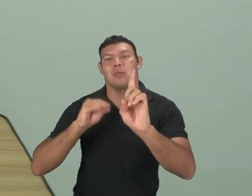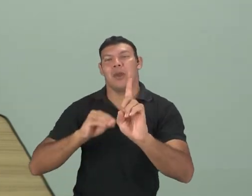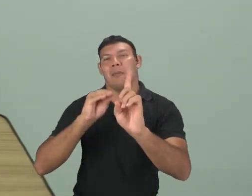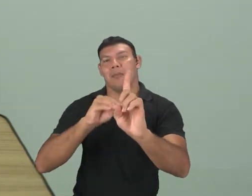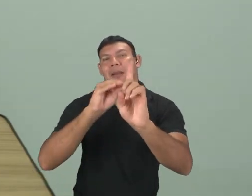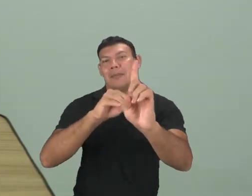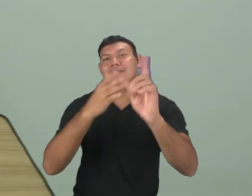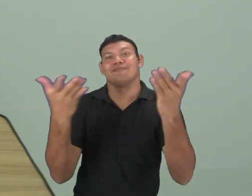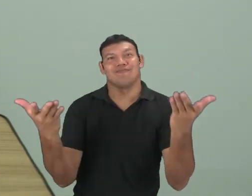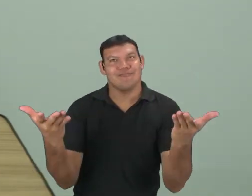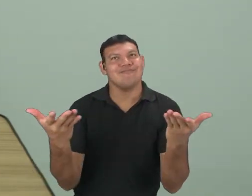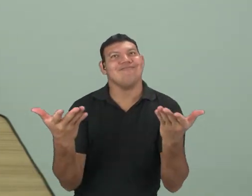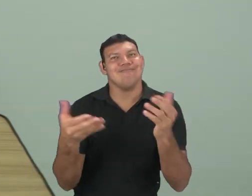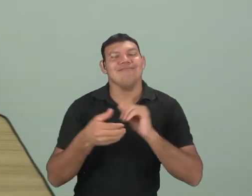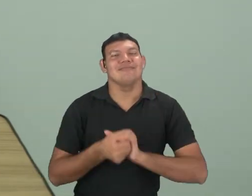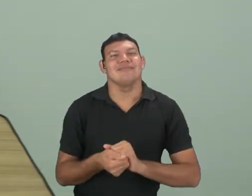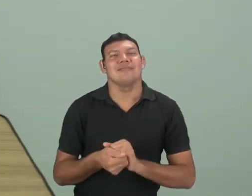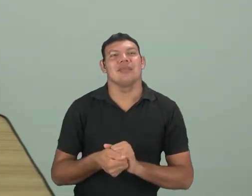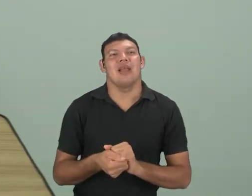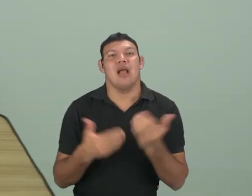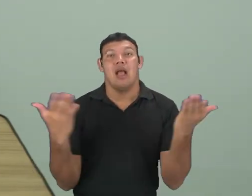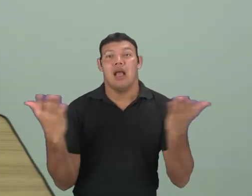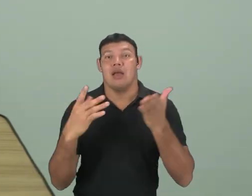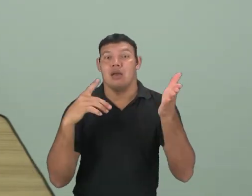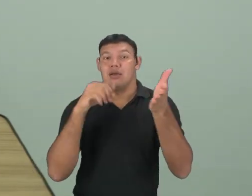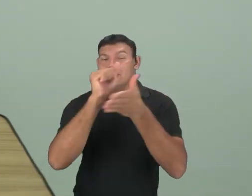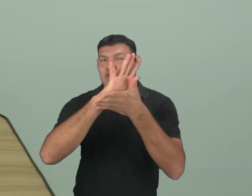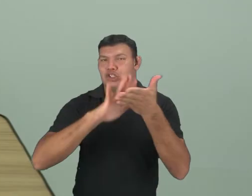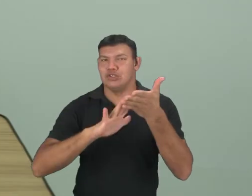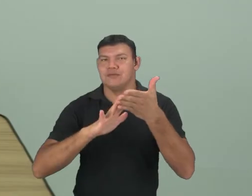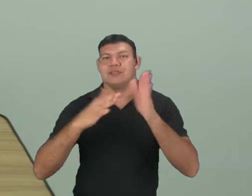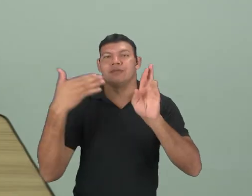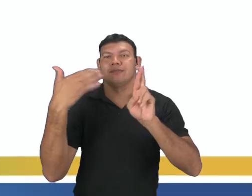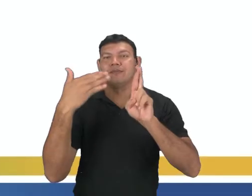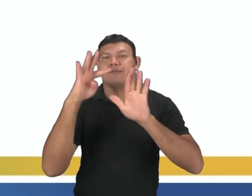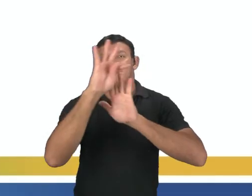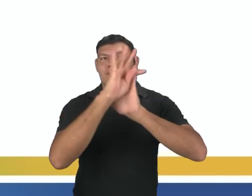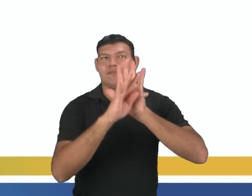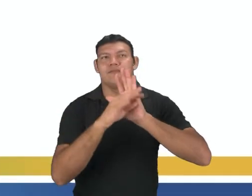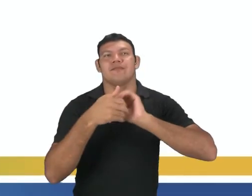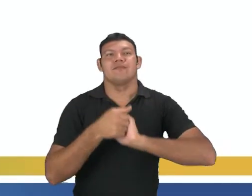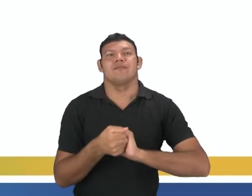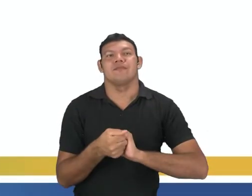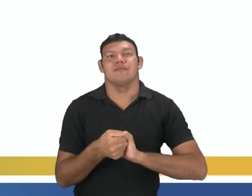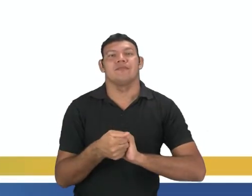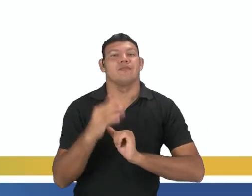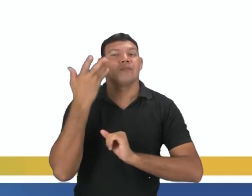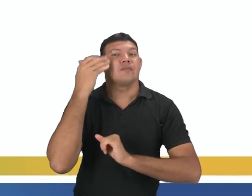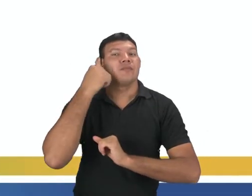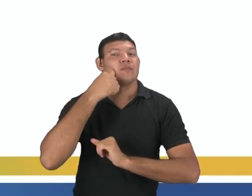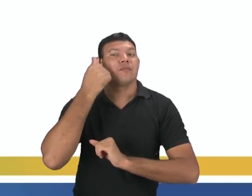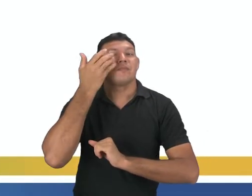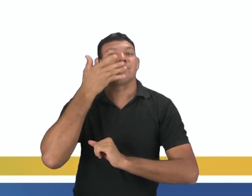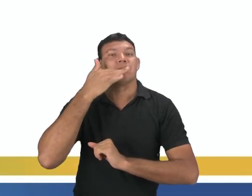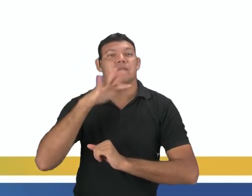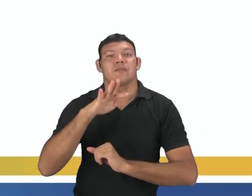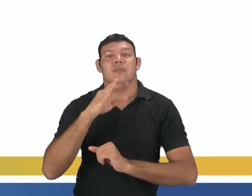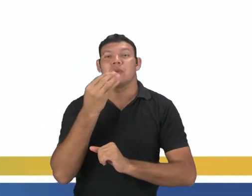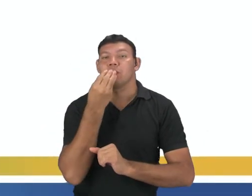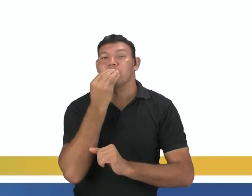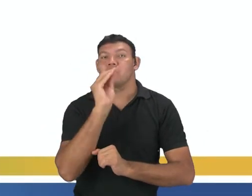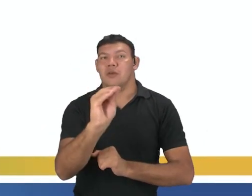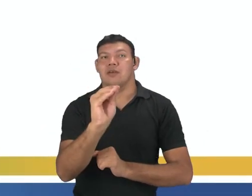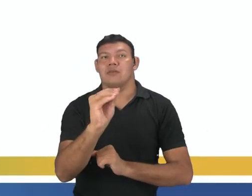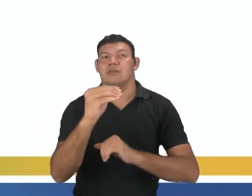né? Agora vamos ver uma questão sobre isso? A menina beijou o sapo por quê? Letra